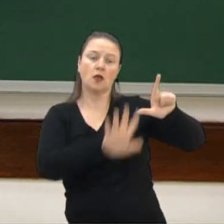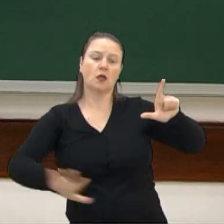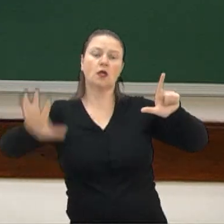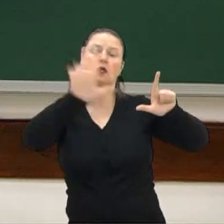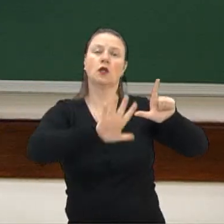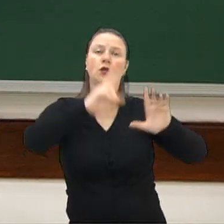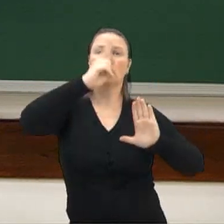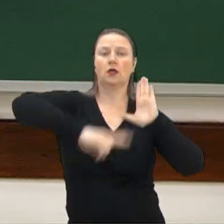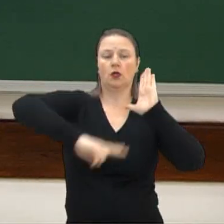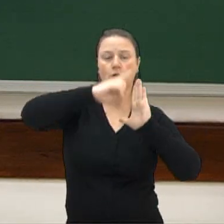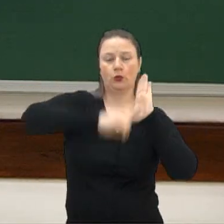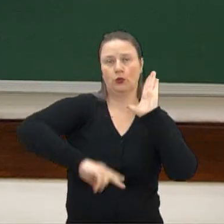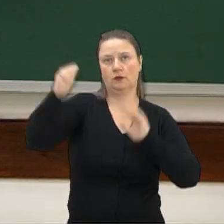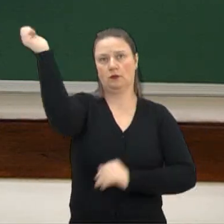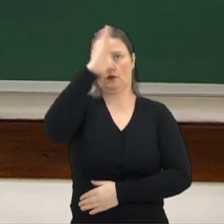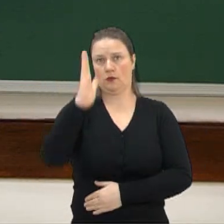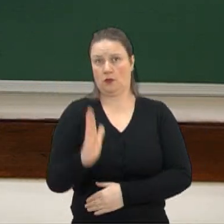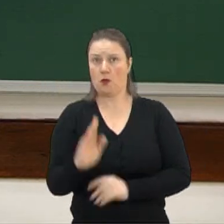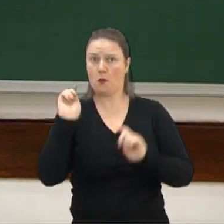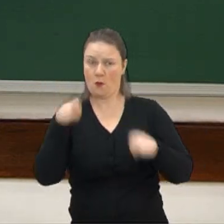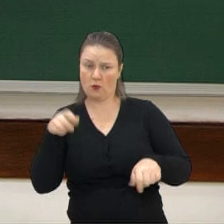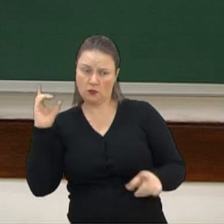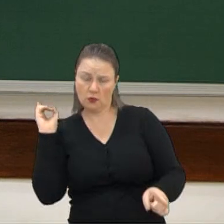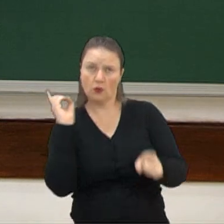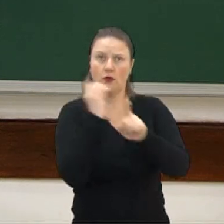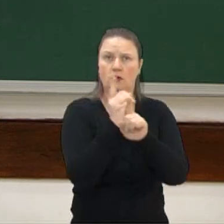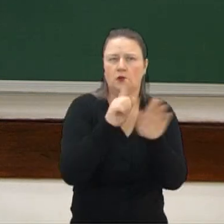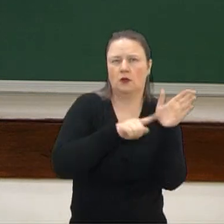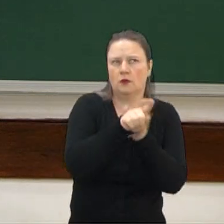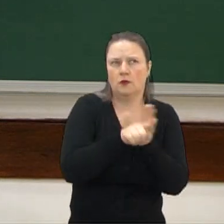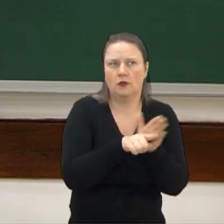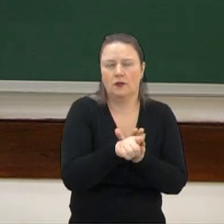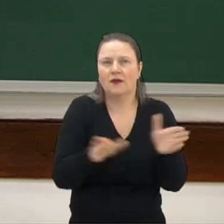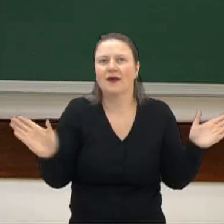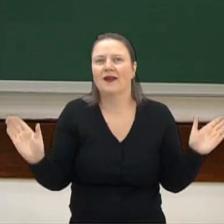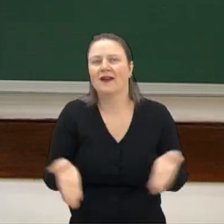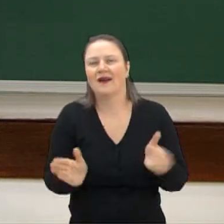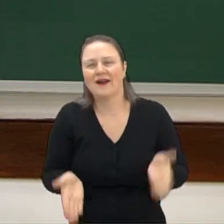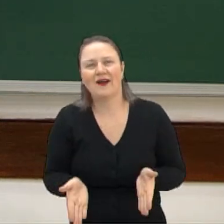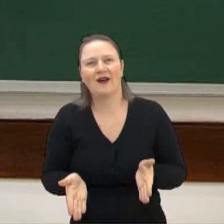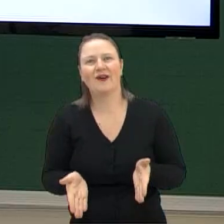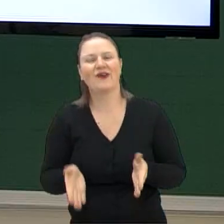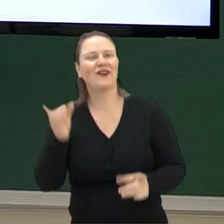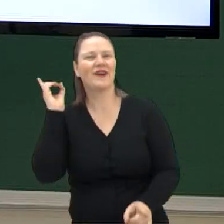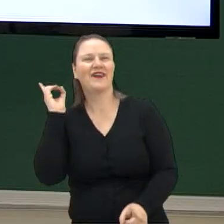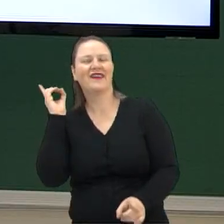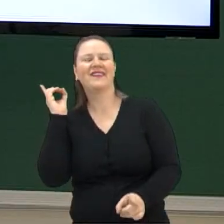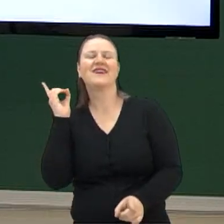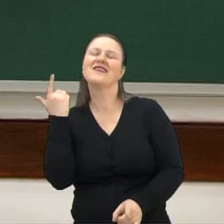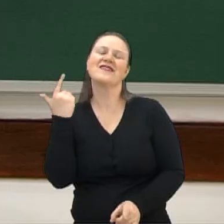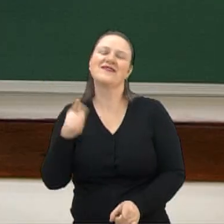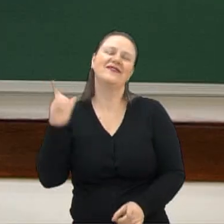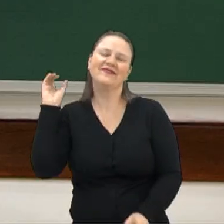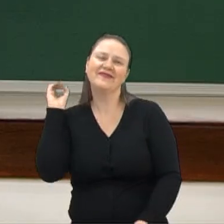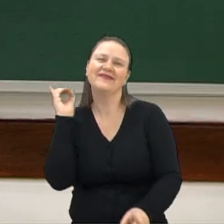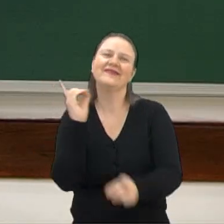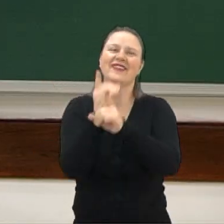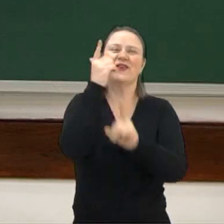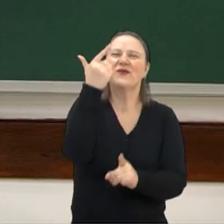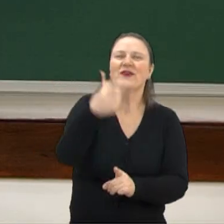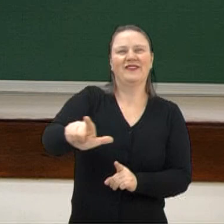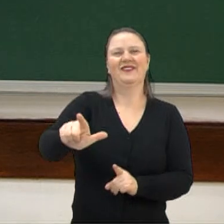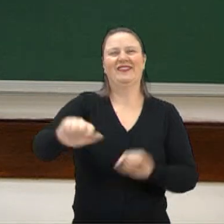conseguem encontrar toda a pesquisa, certo? Por hoje, eu fico por aqui, aguardo vocês na próxima aula e